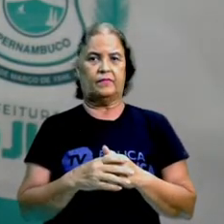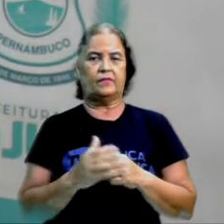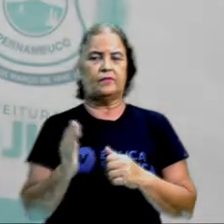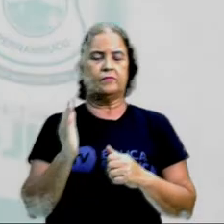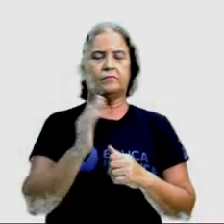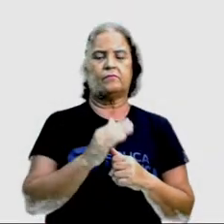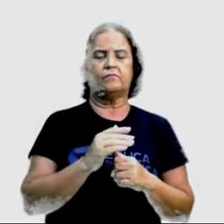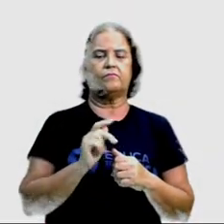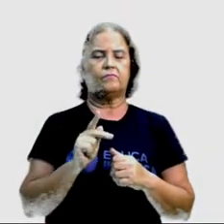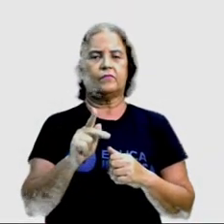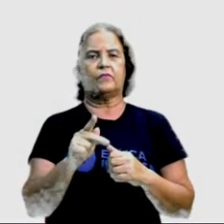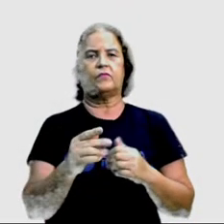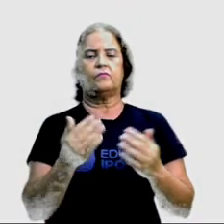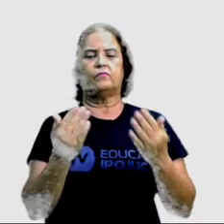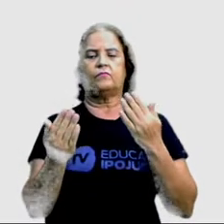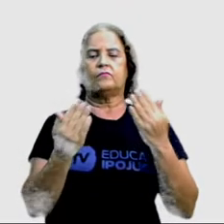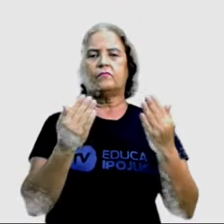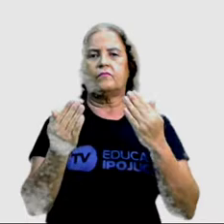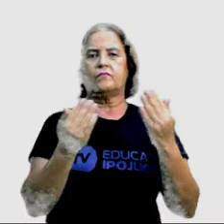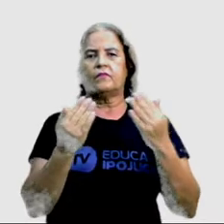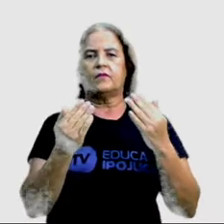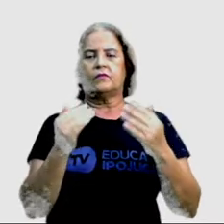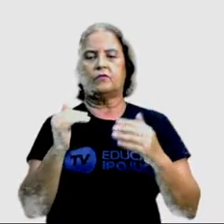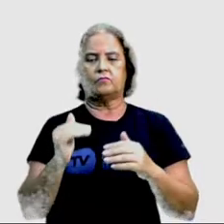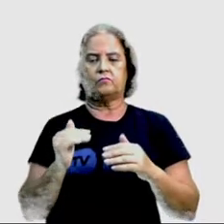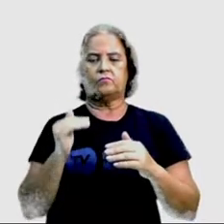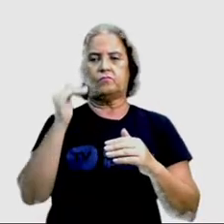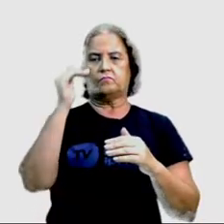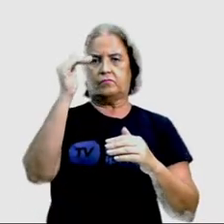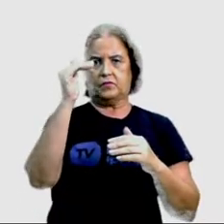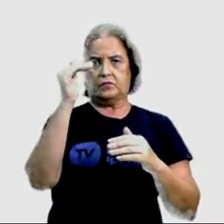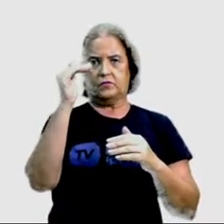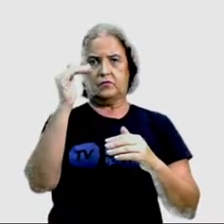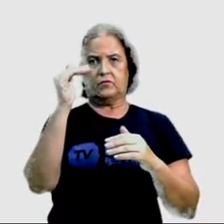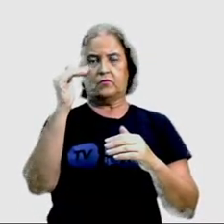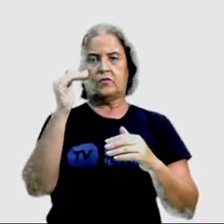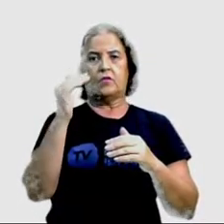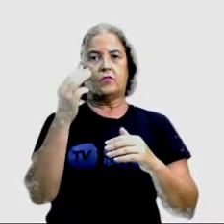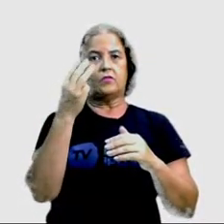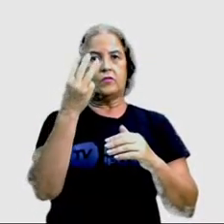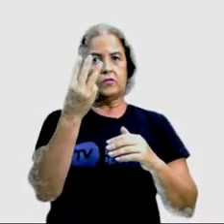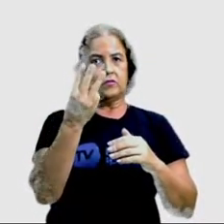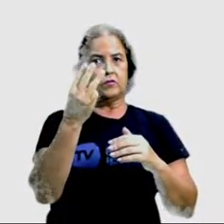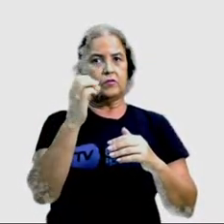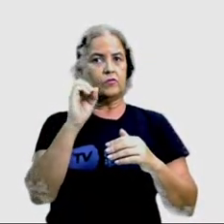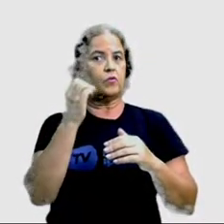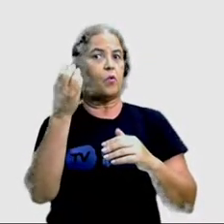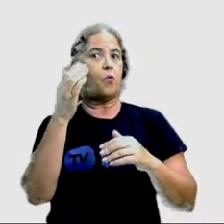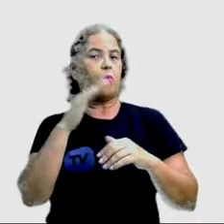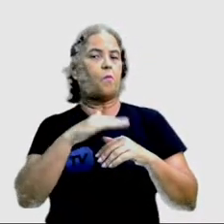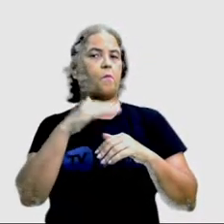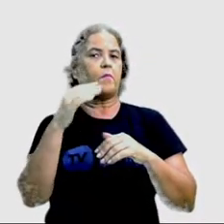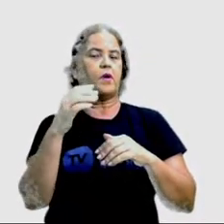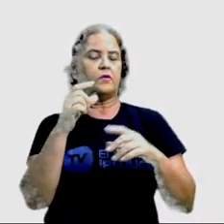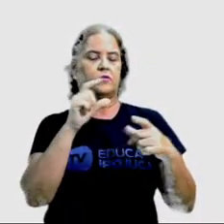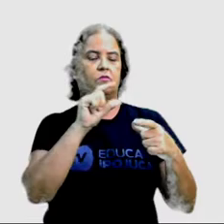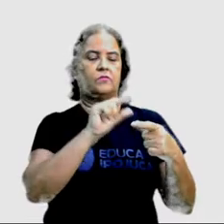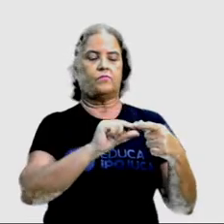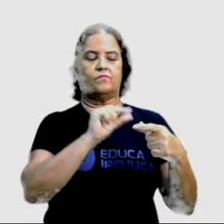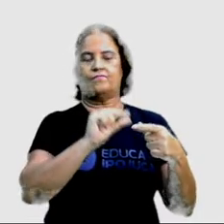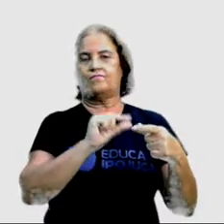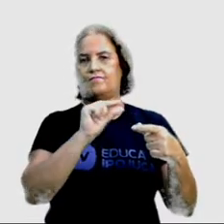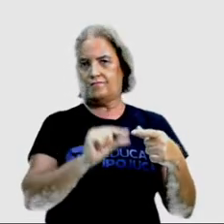lá. Comparativo de superioridade de adjetivos de três ou mais sílabas. O que é que eu faço